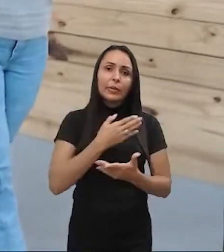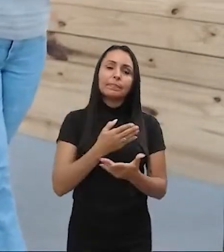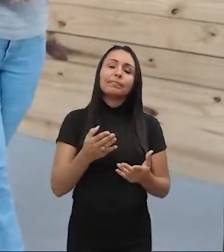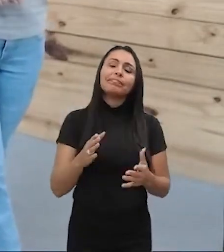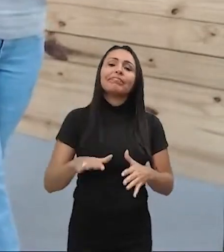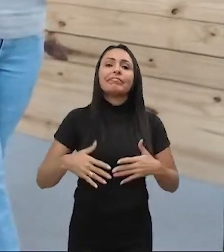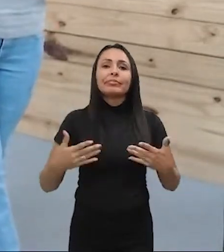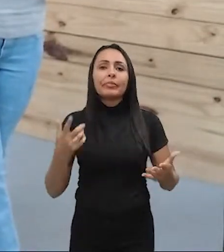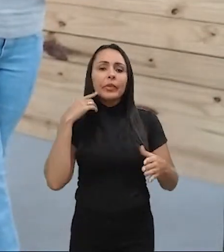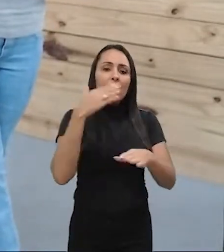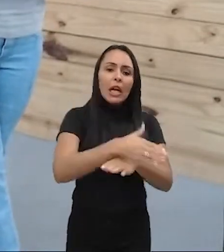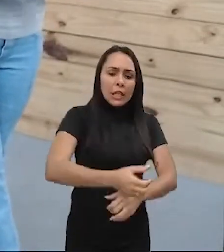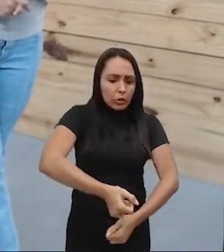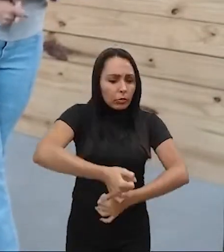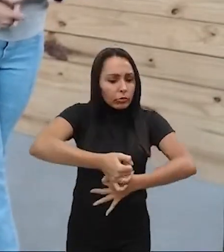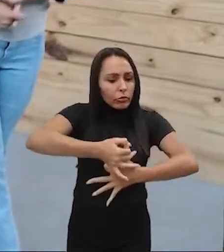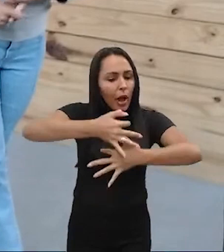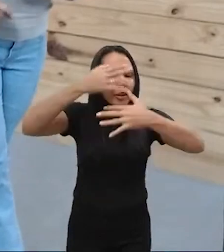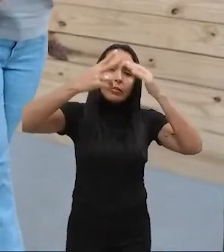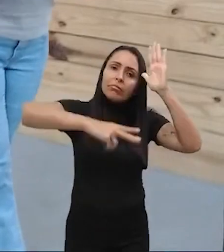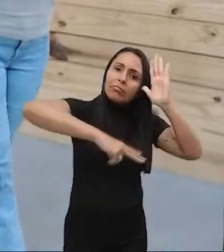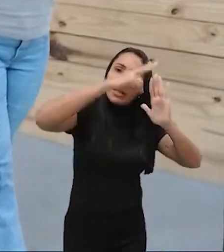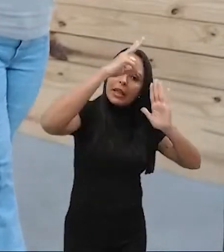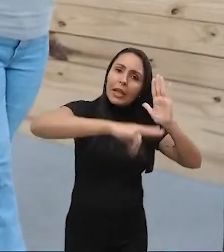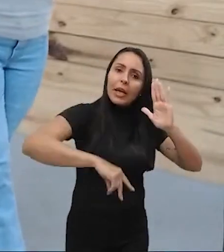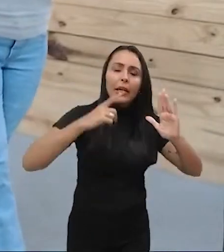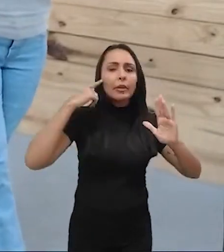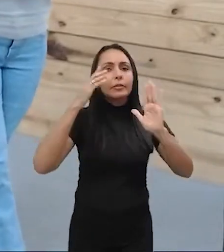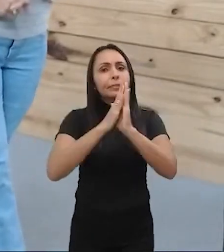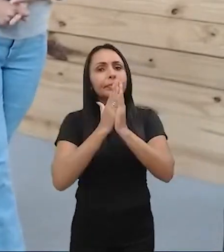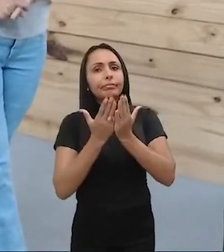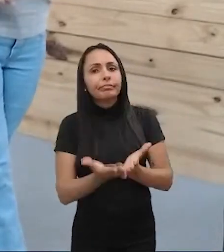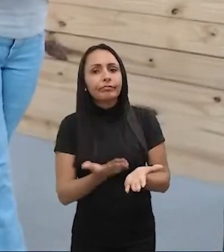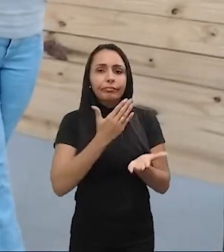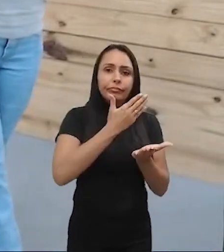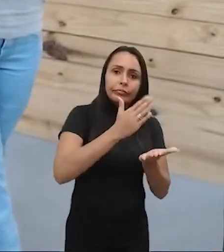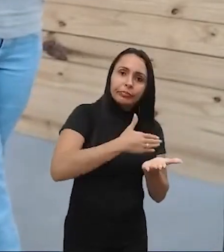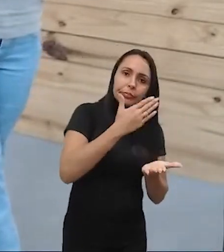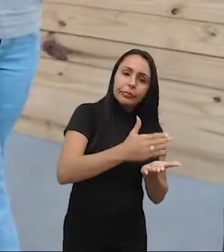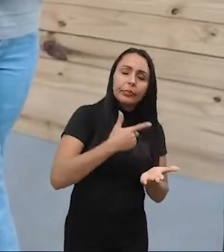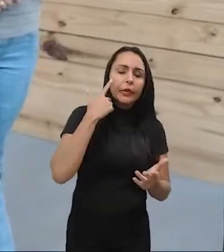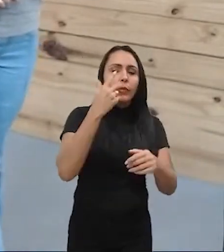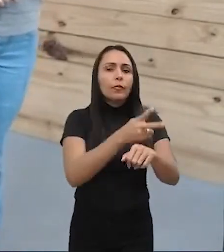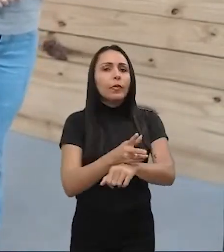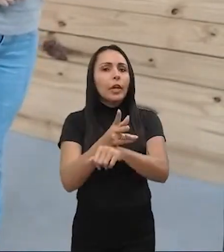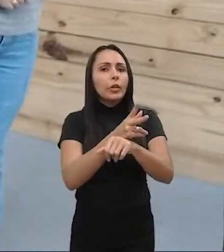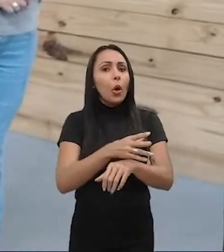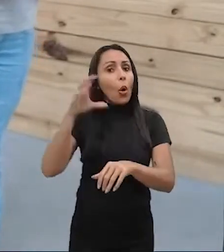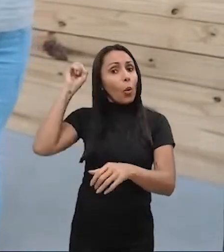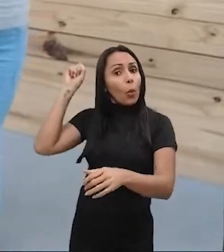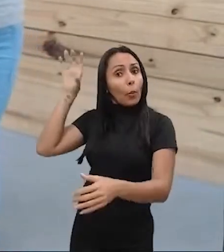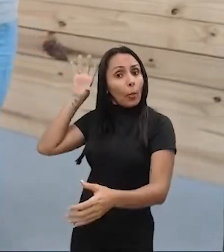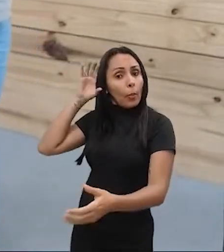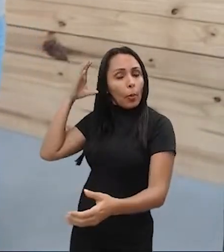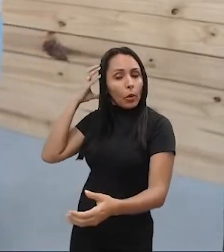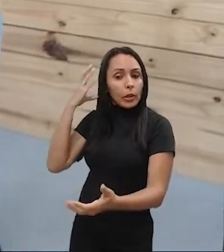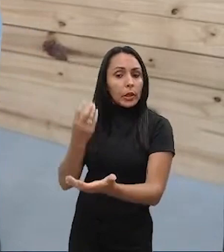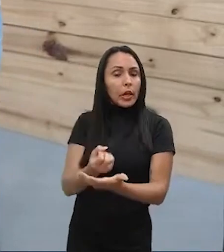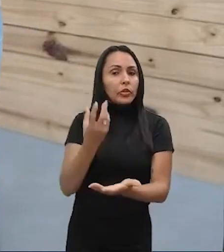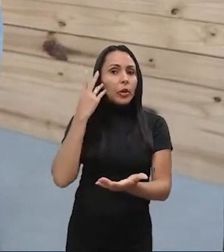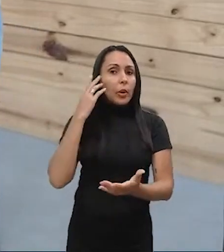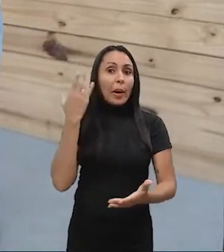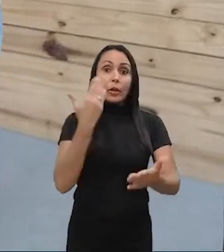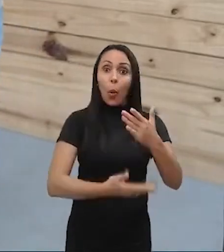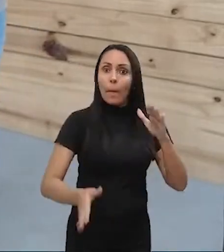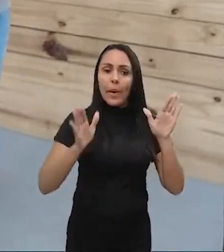conosco. Então, acessem o chat, leiam o e-book, vejam os vídeos, ouçam os podcasts, mas acima de tudo,